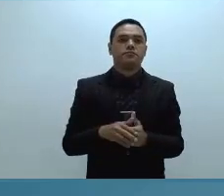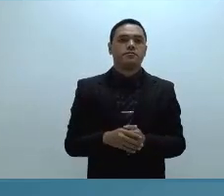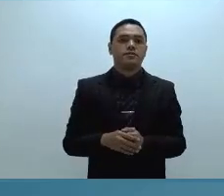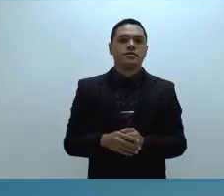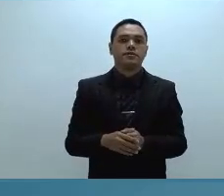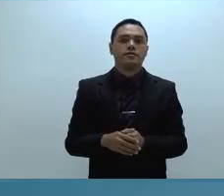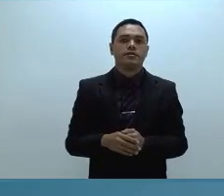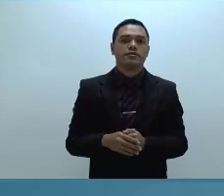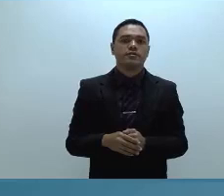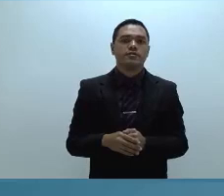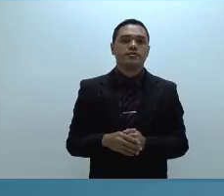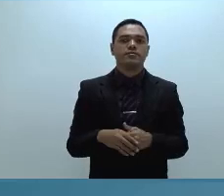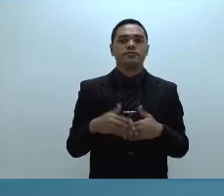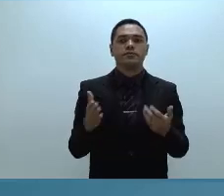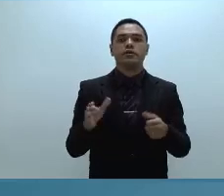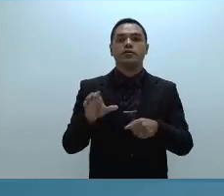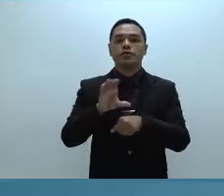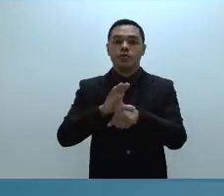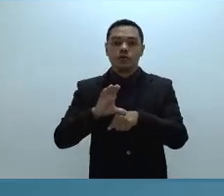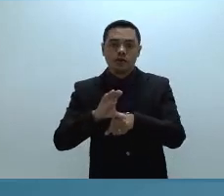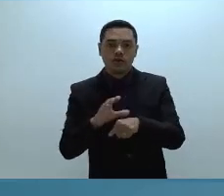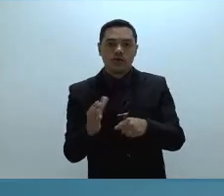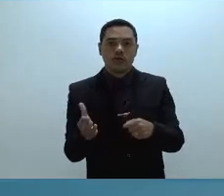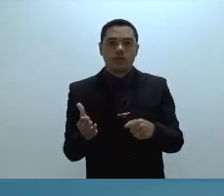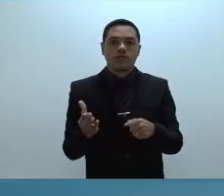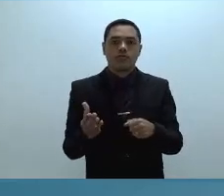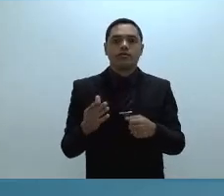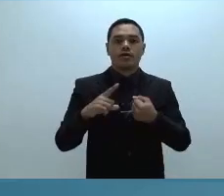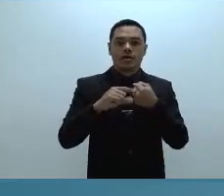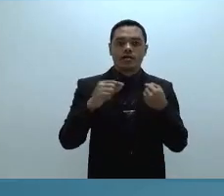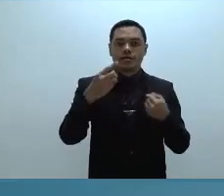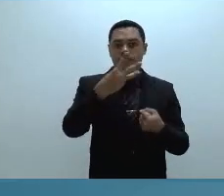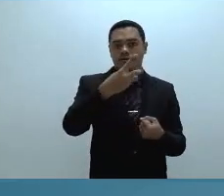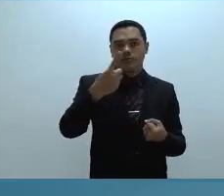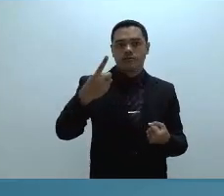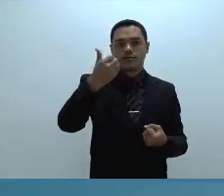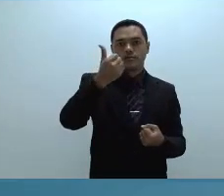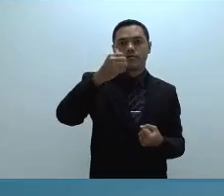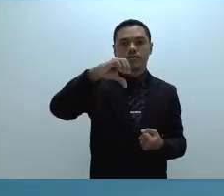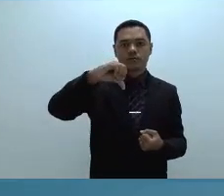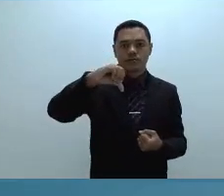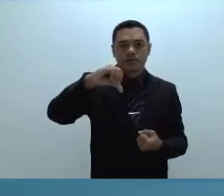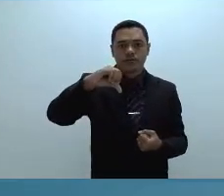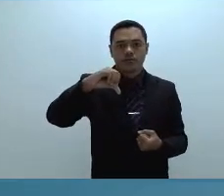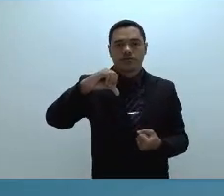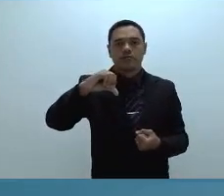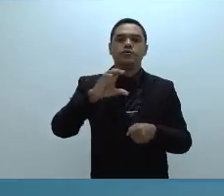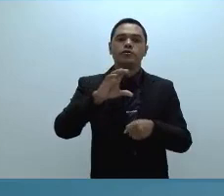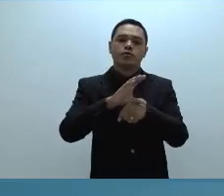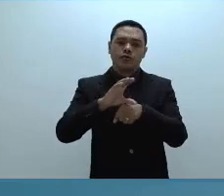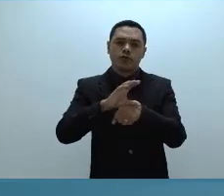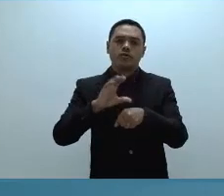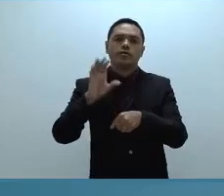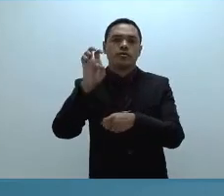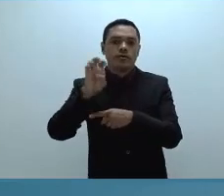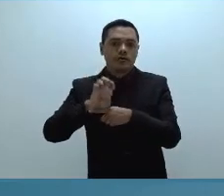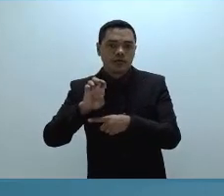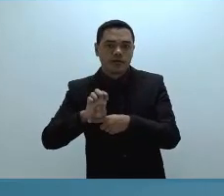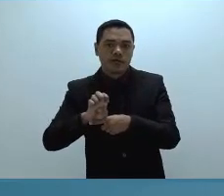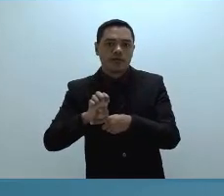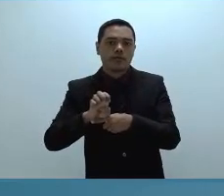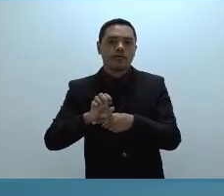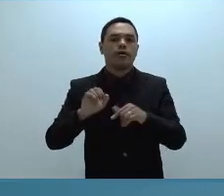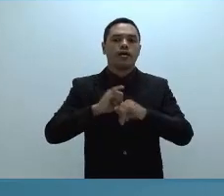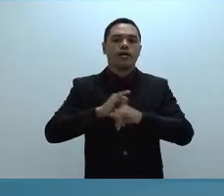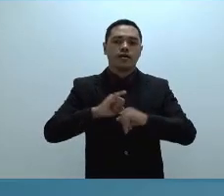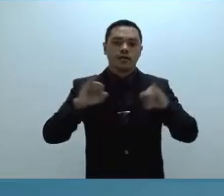Deste modo, a inconstitucionalidade do artigo 31, 19 da Constituição Estadual foi declarada por